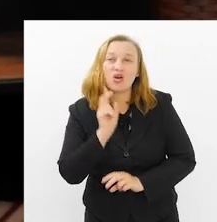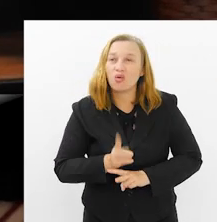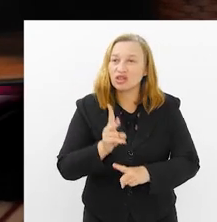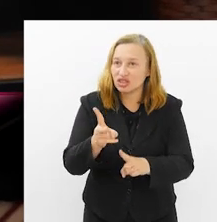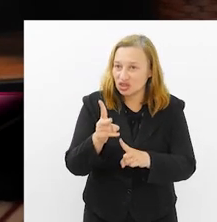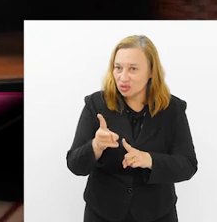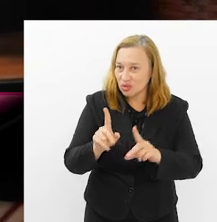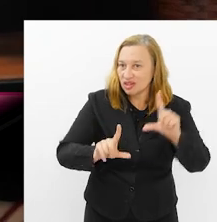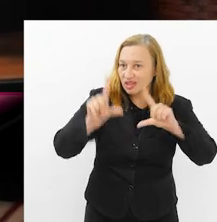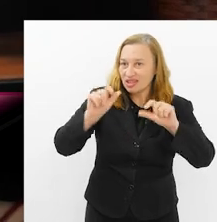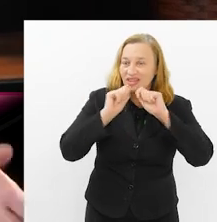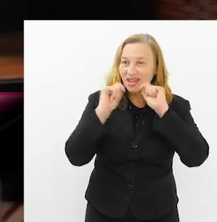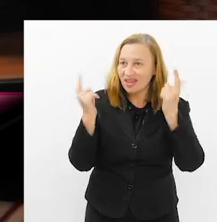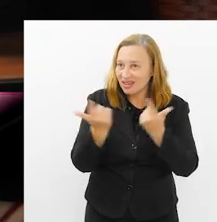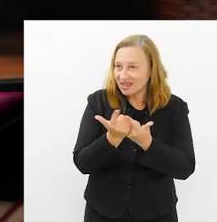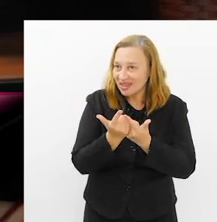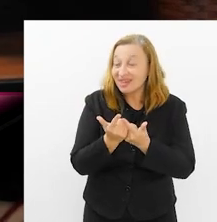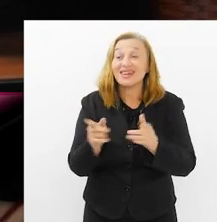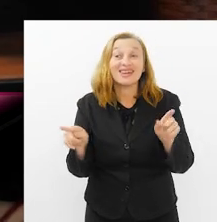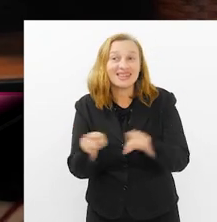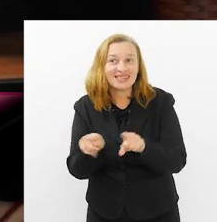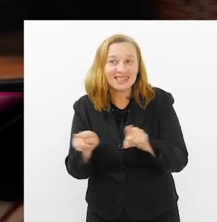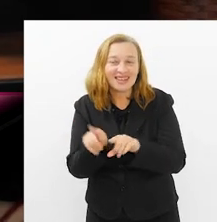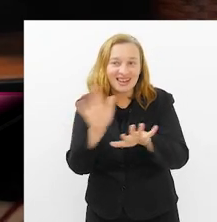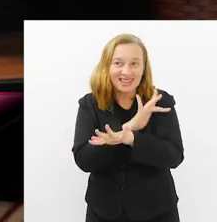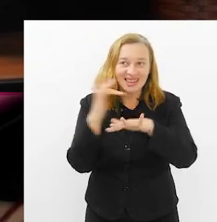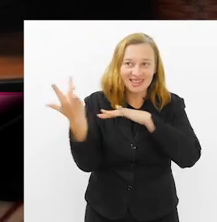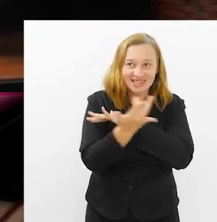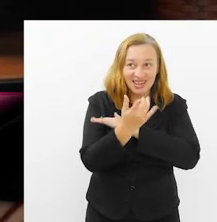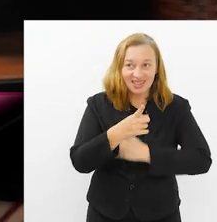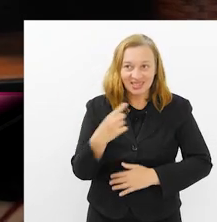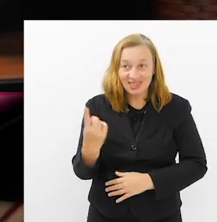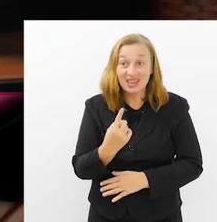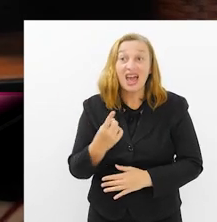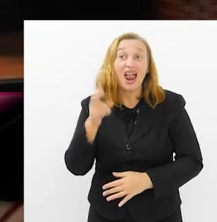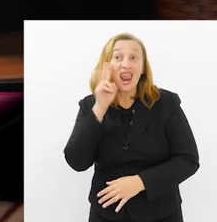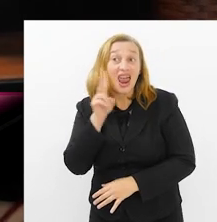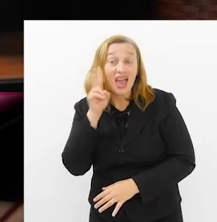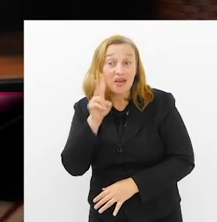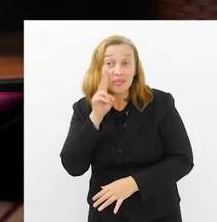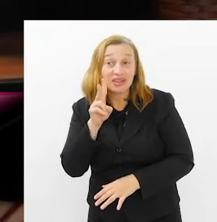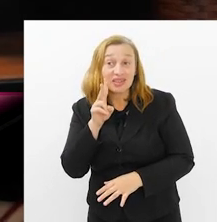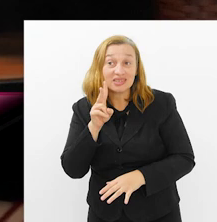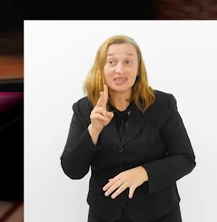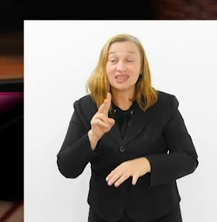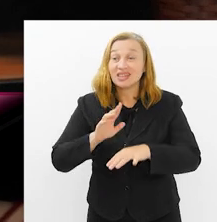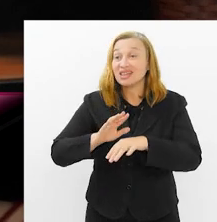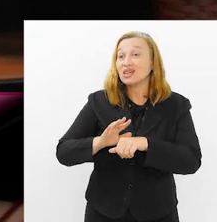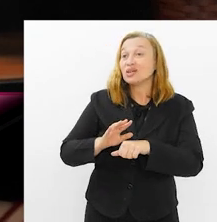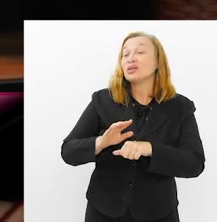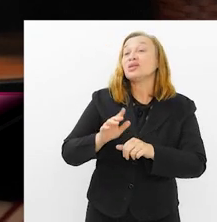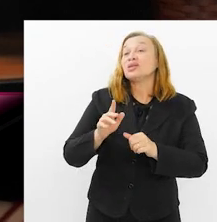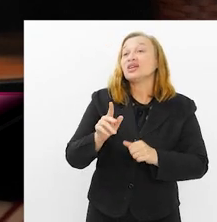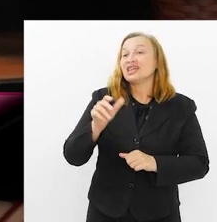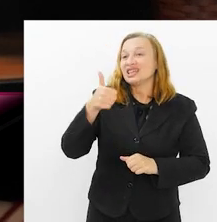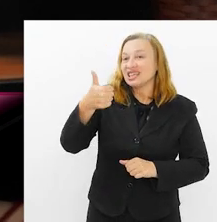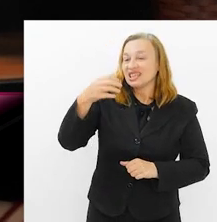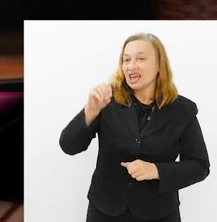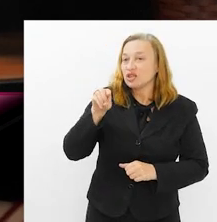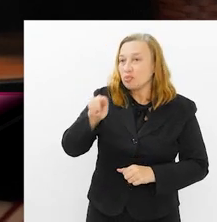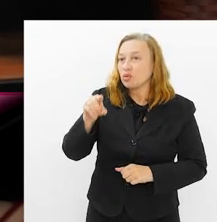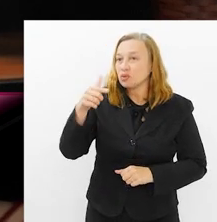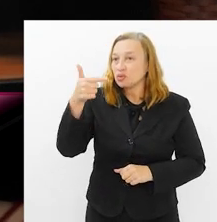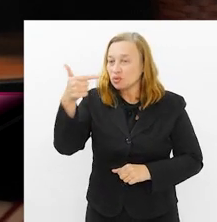Queremos ouvir você. Continue ligado na programação da TV Alerj e também em nossas redes sociais. Lembrando que estamos no